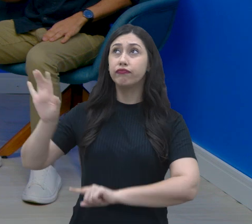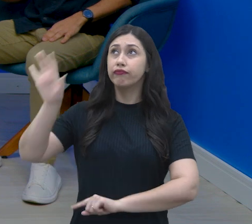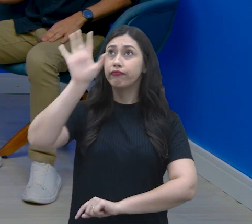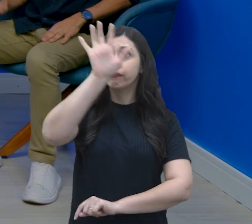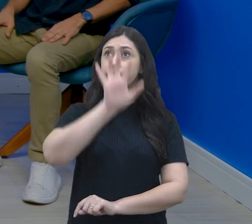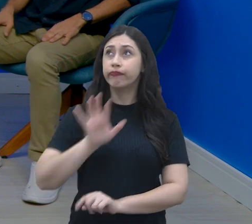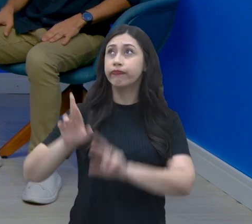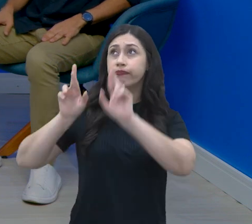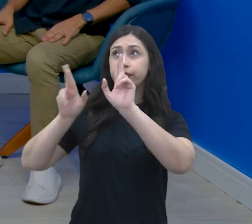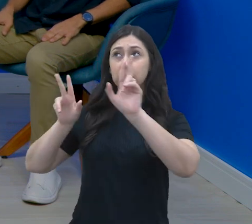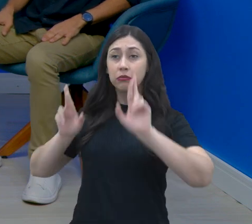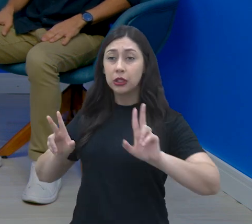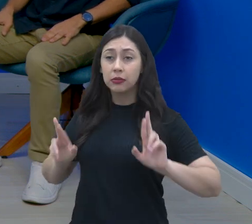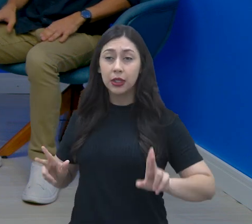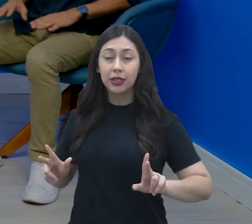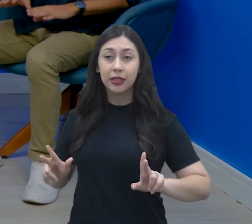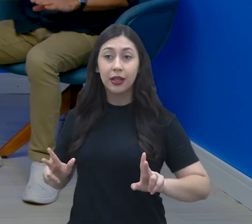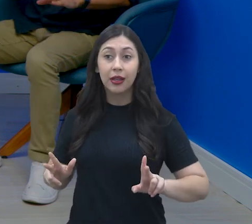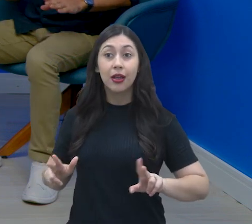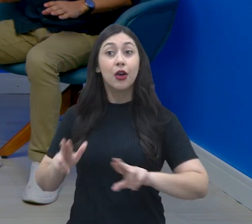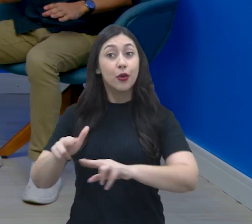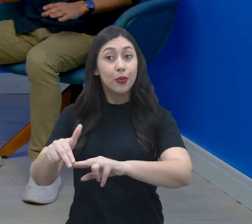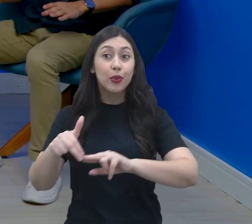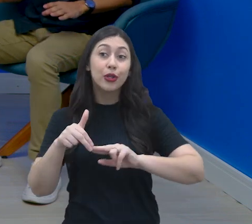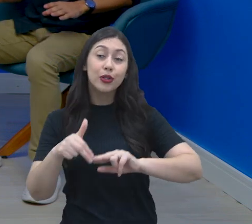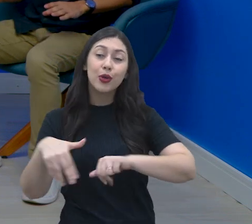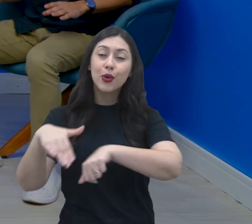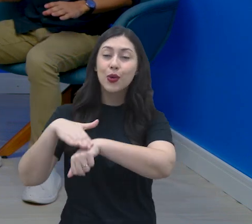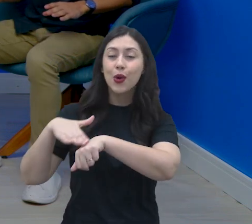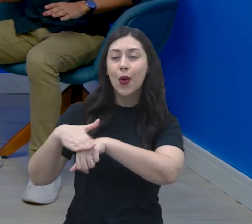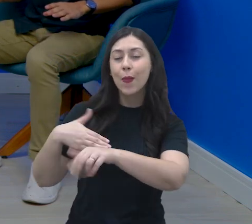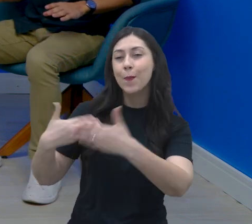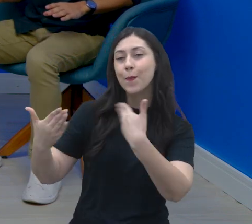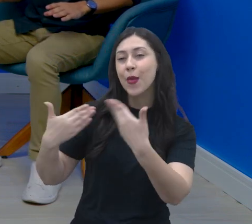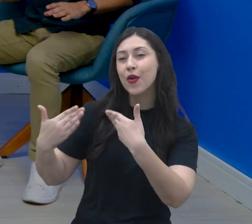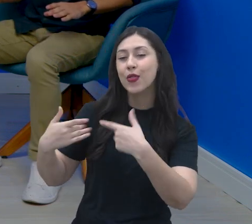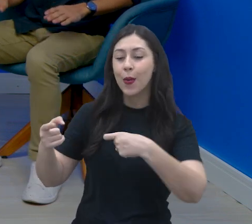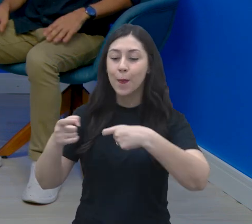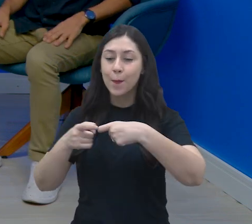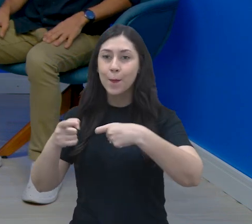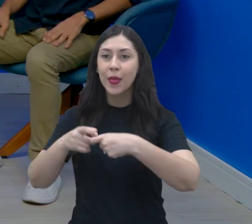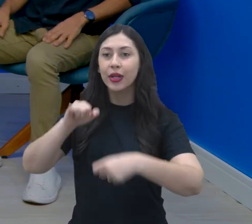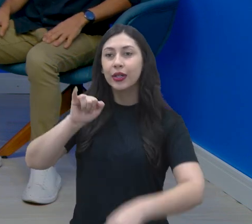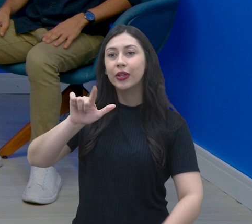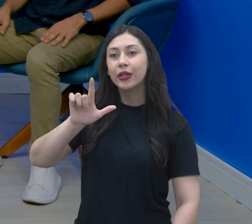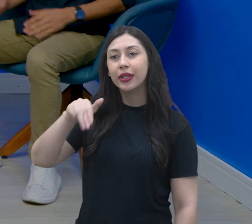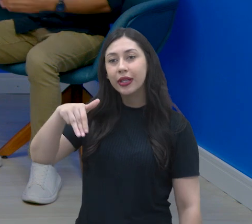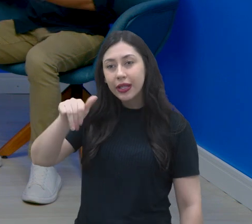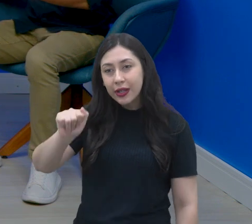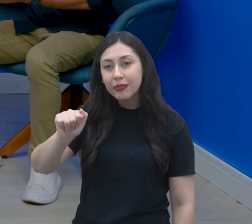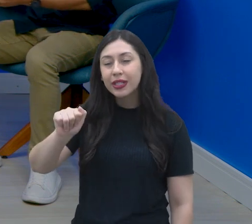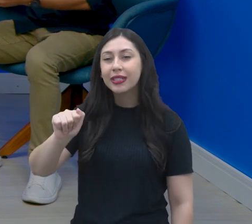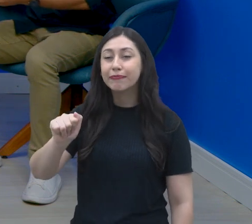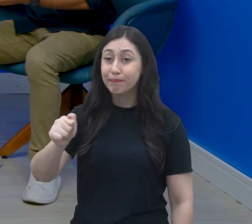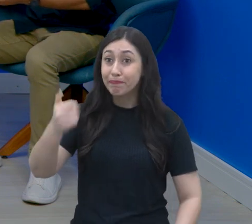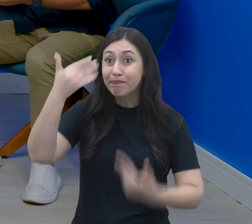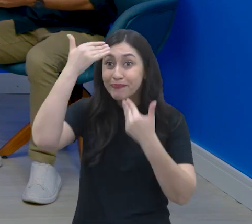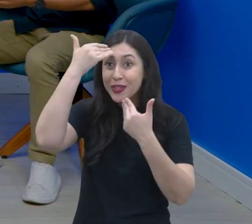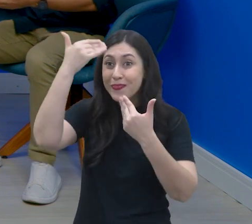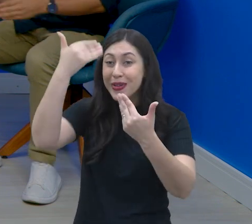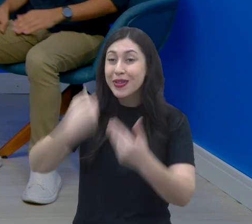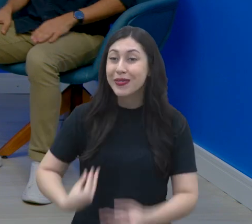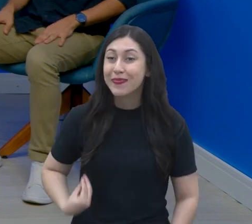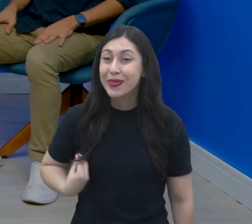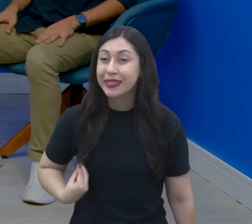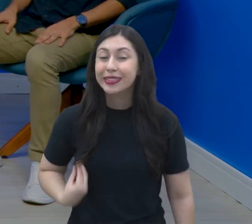país. E para entender um pouco mais disso tudo, a gente conversa agora com a doutora Ilma Ogino. Doutora, muito